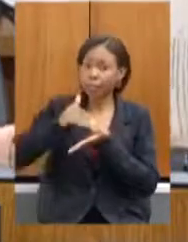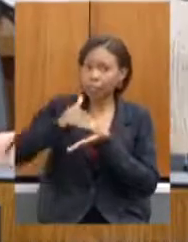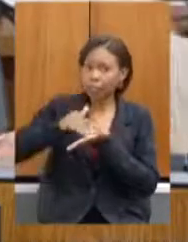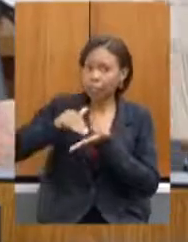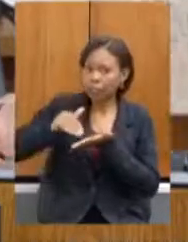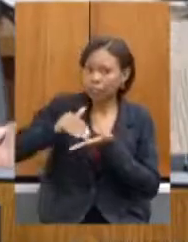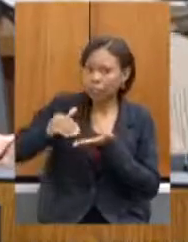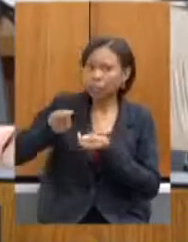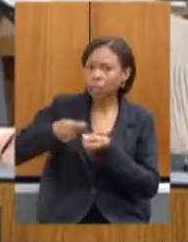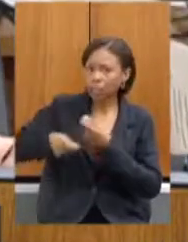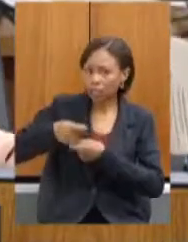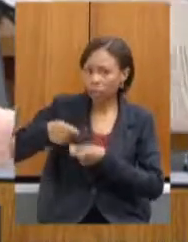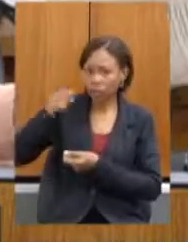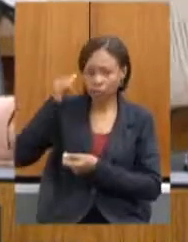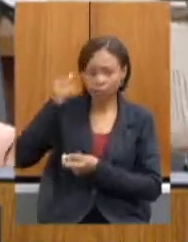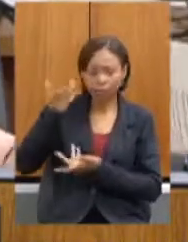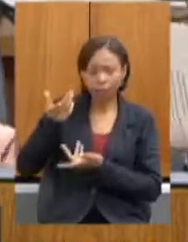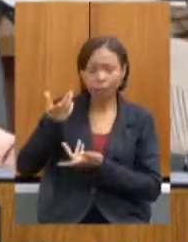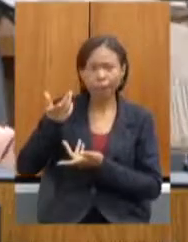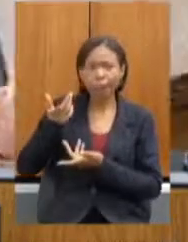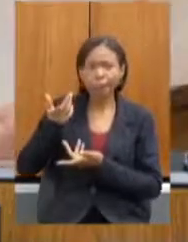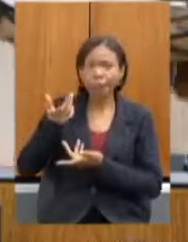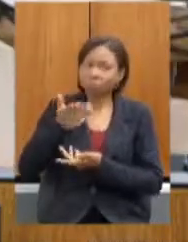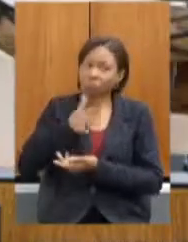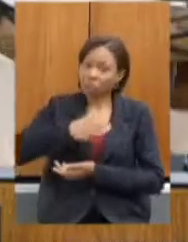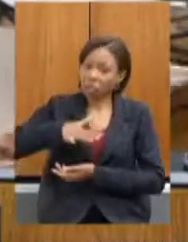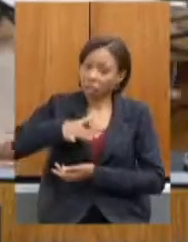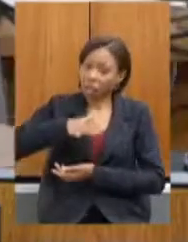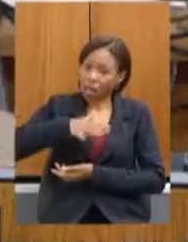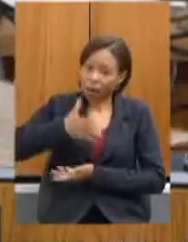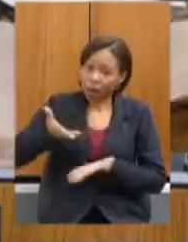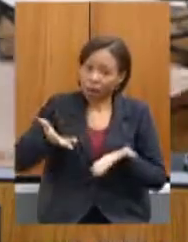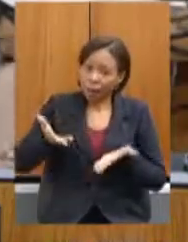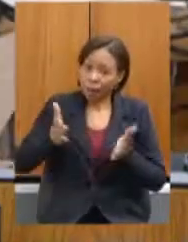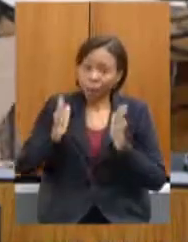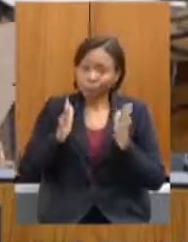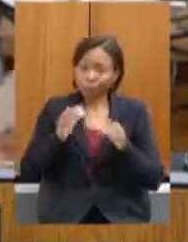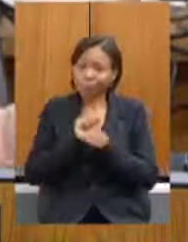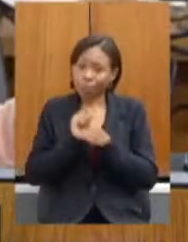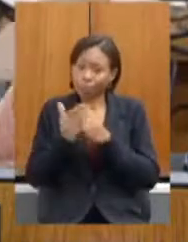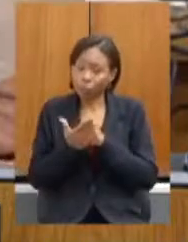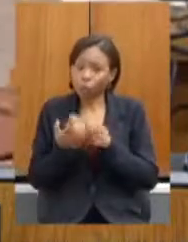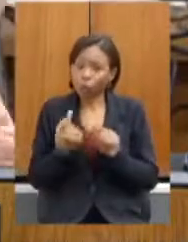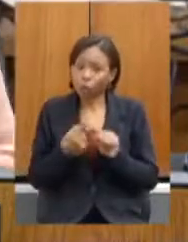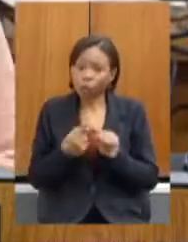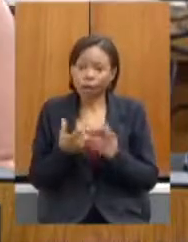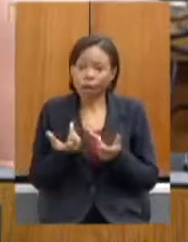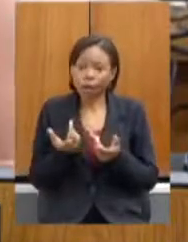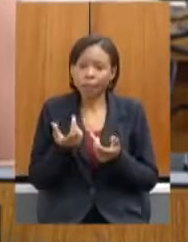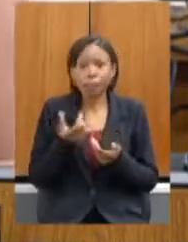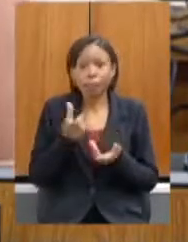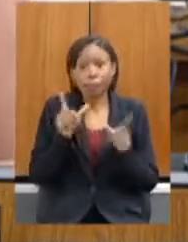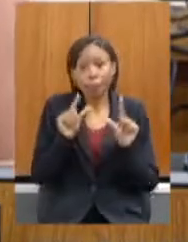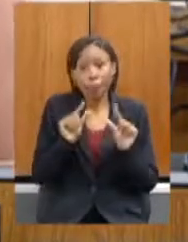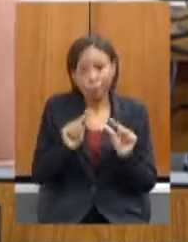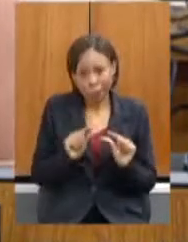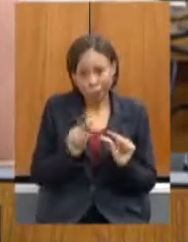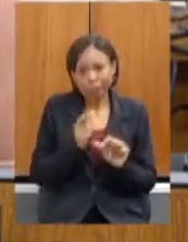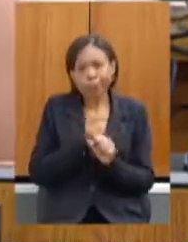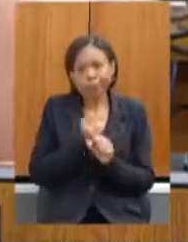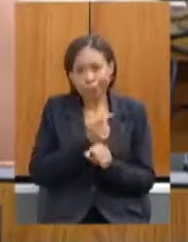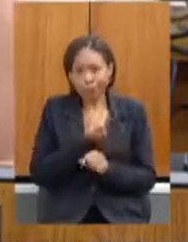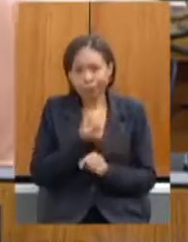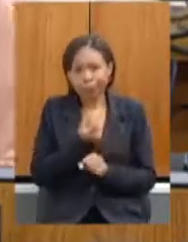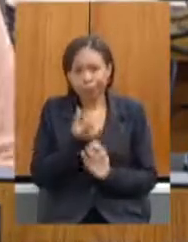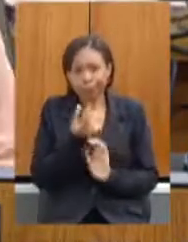primeiro questionamento no ano de uma pandemia O que justifica uma execução tão baixa do orçamento de 2020 segunda